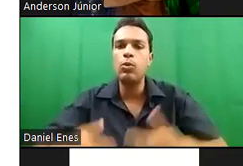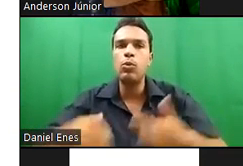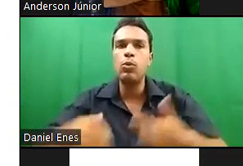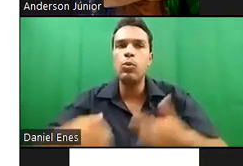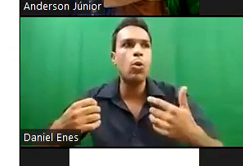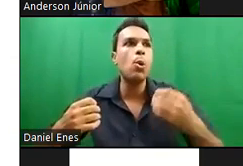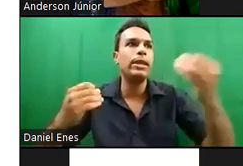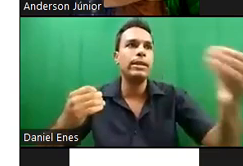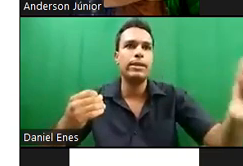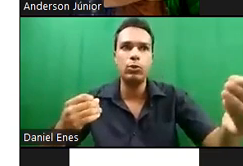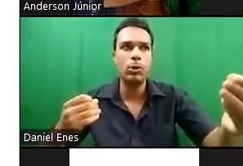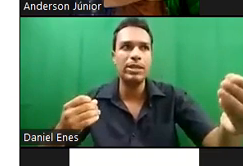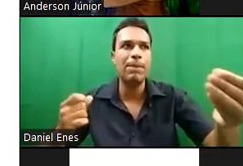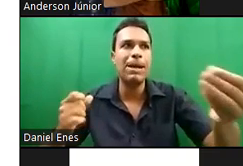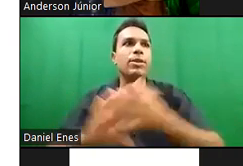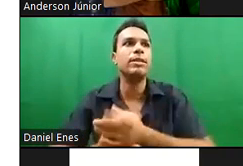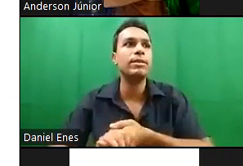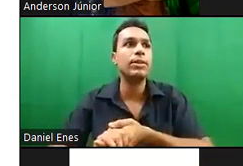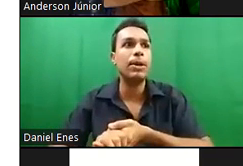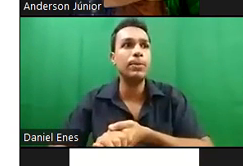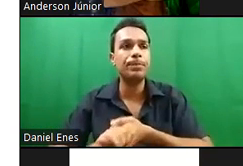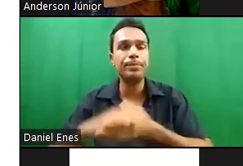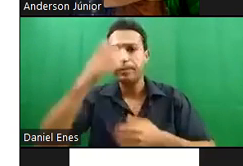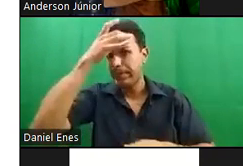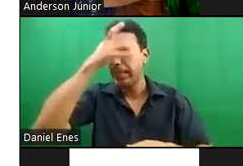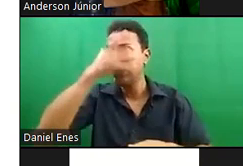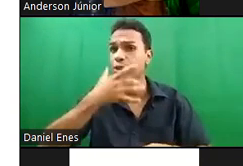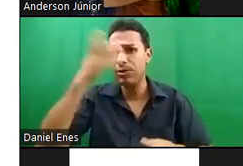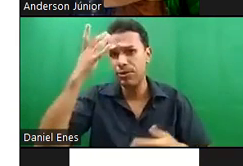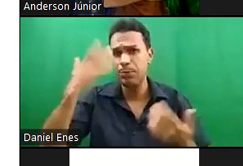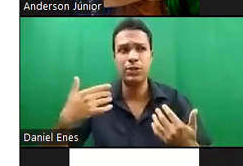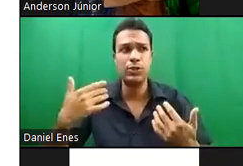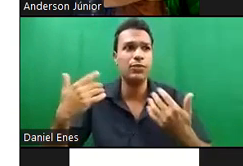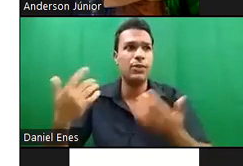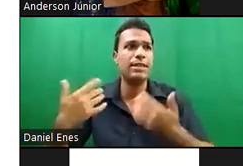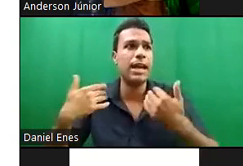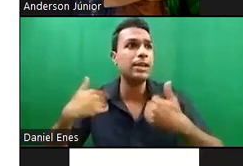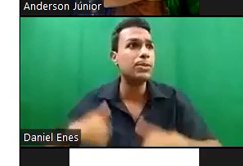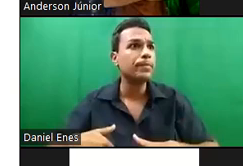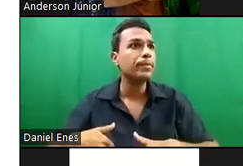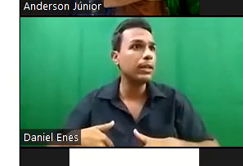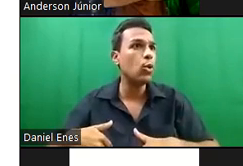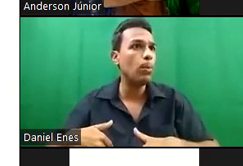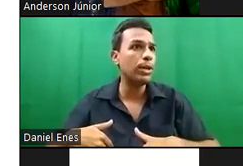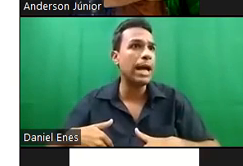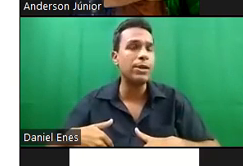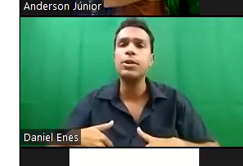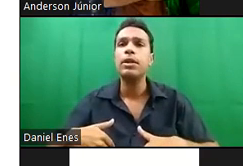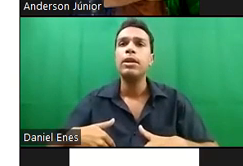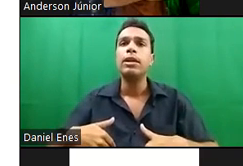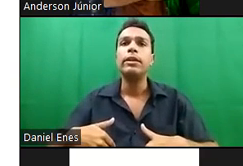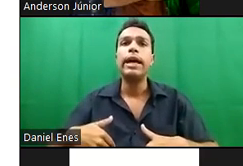com o corpo, né? Que inclui essa parte da orientação da mão, e os gestos e expressões faciais e